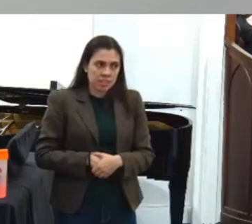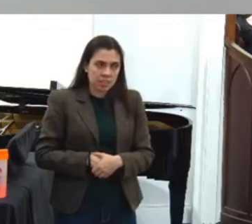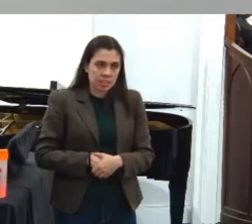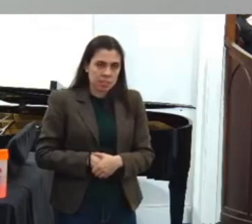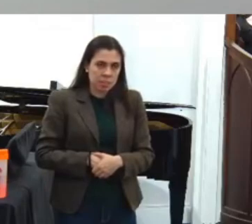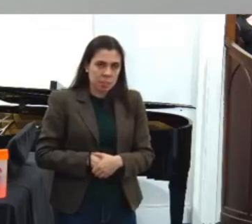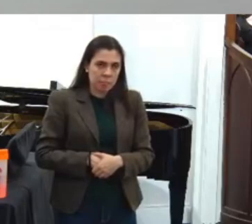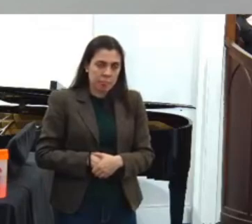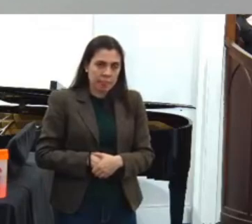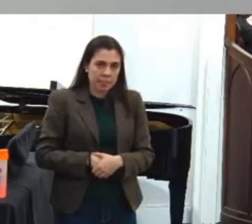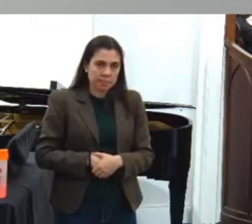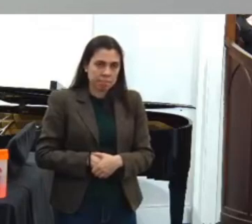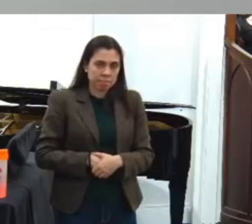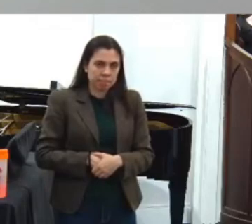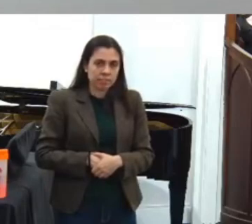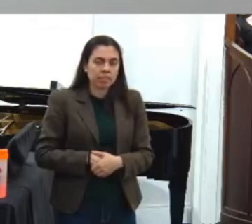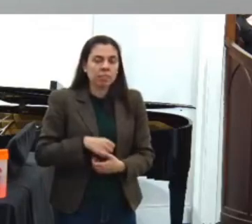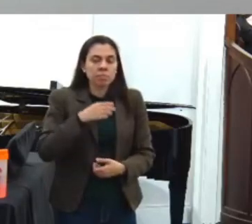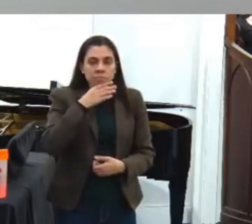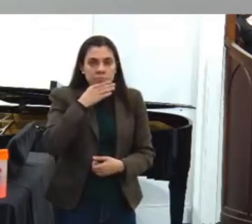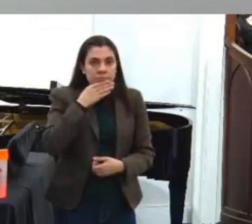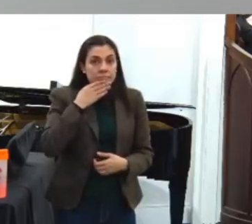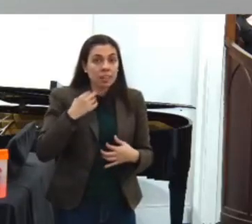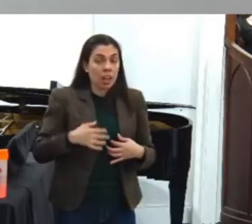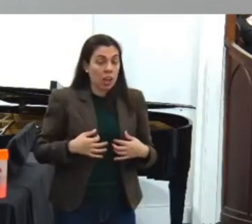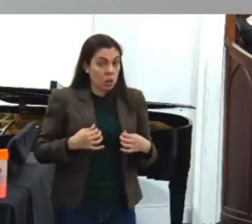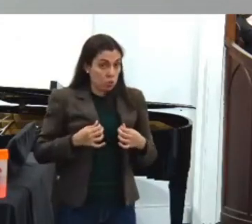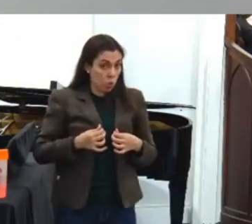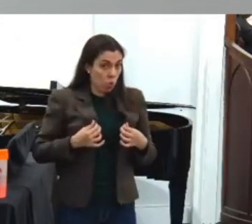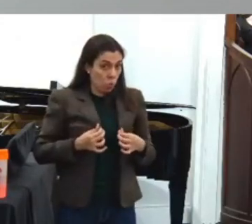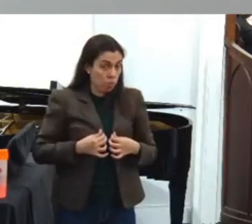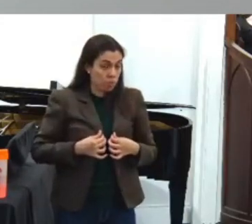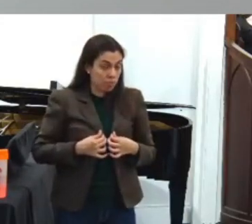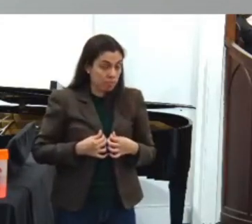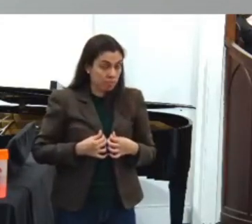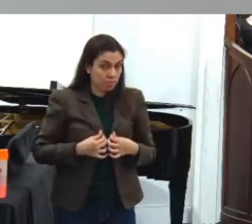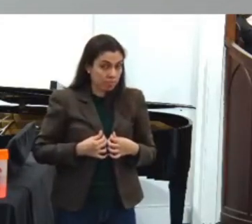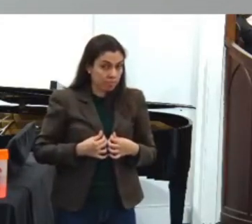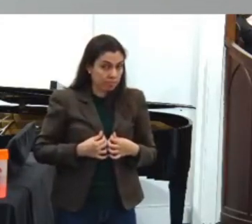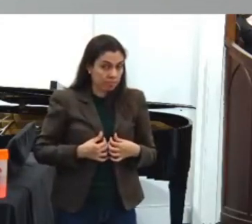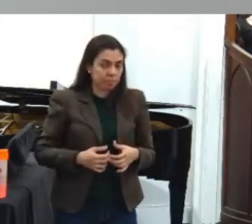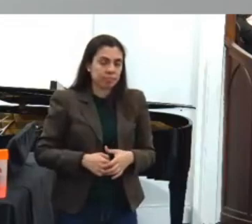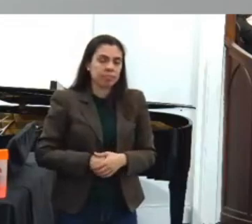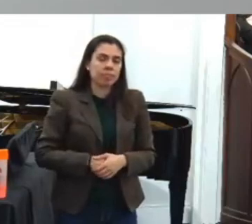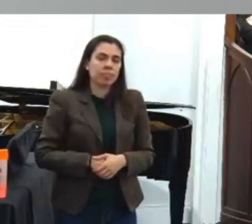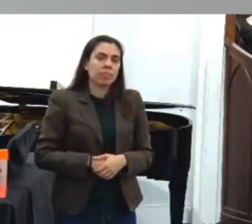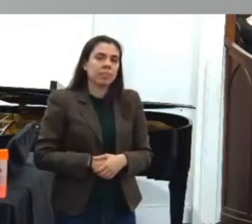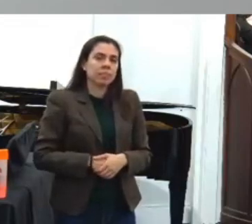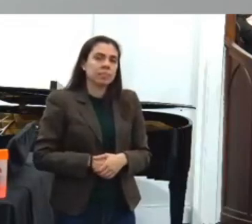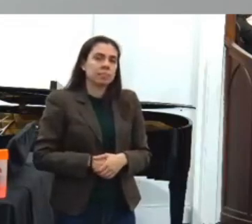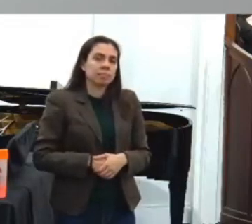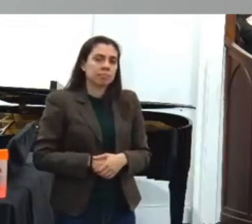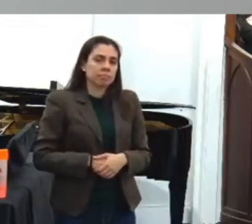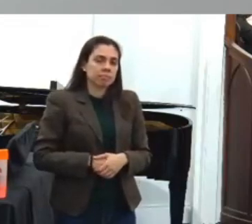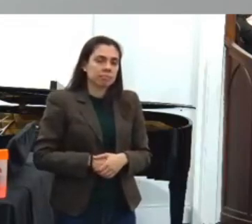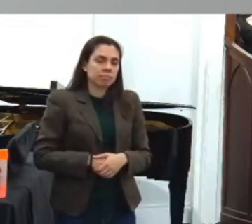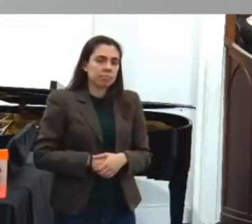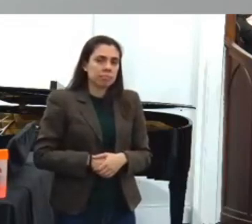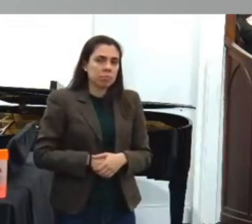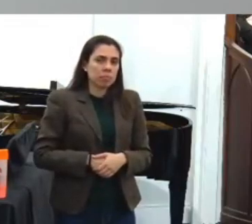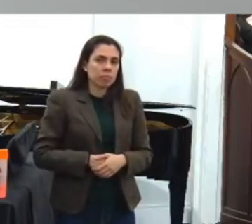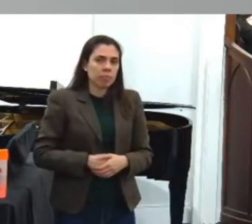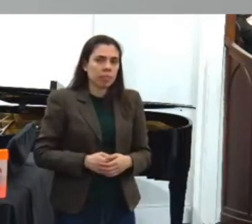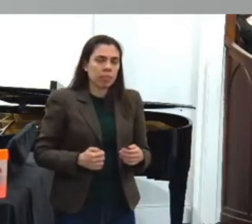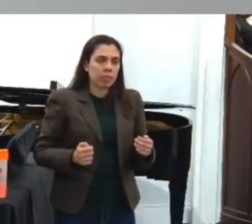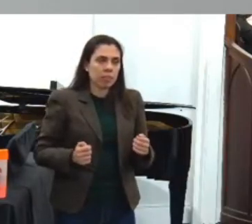As produções têxteis da cidade. E ele diz: comprem vestiduras brancas de mim, para cobrir a culpa